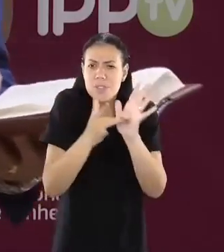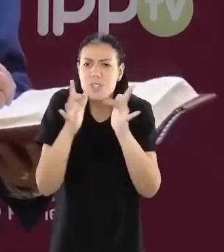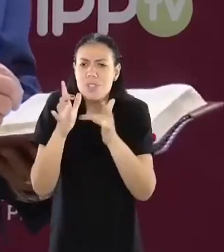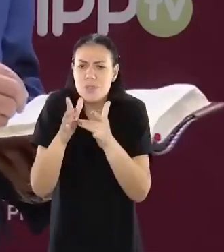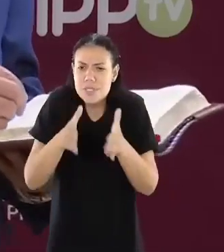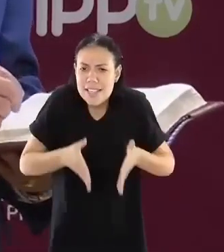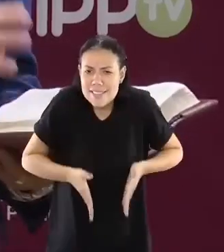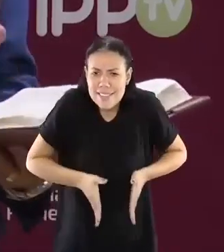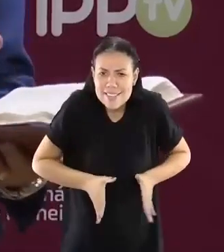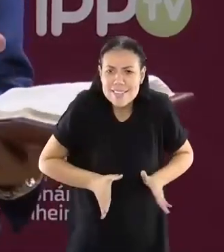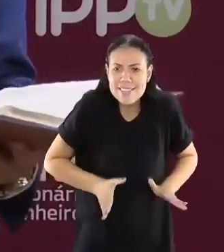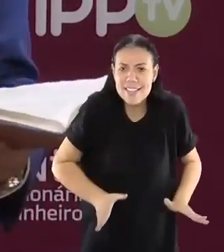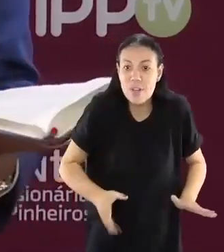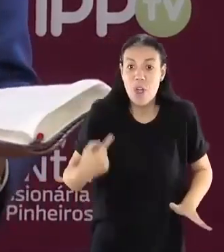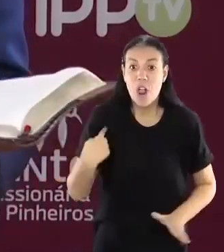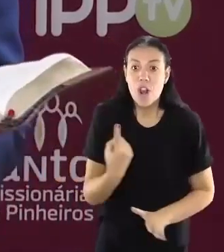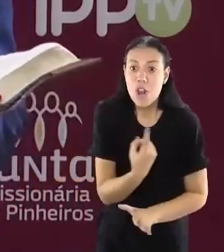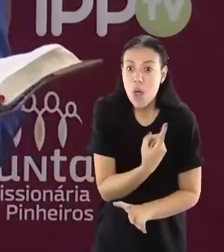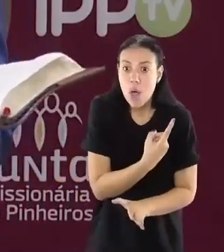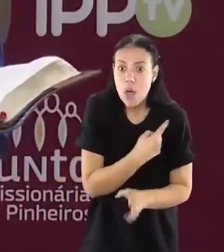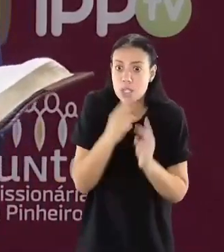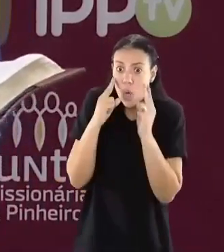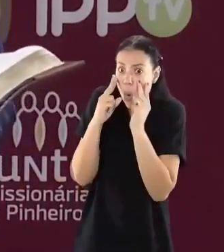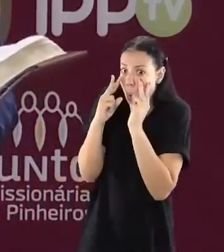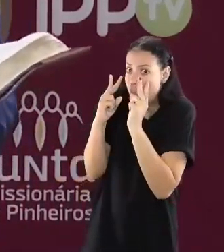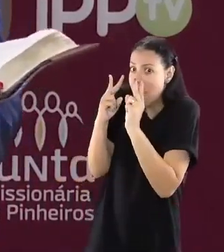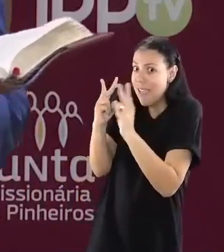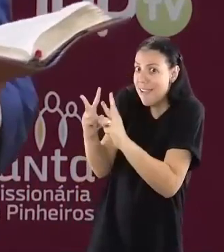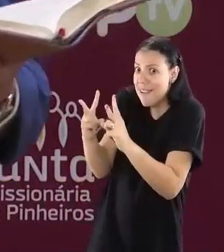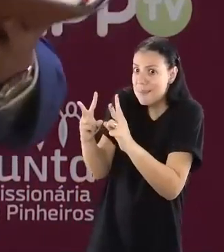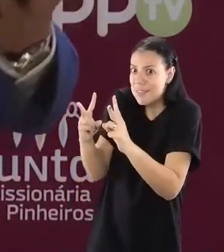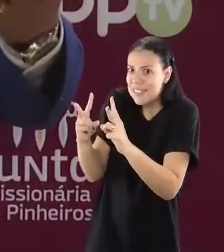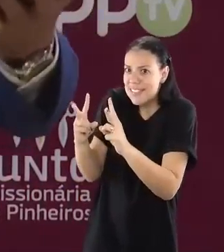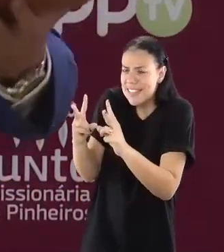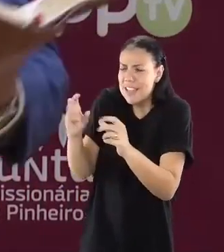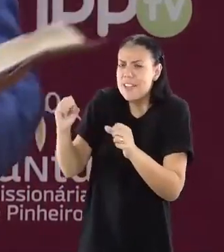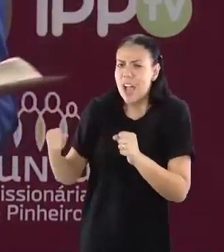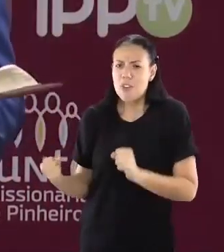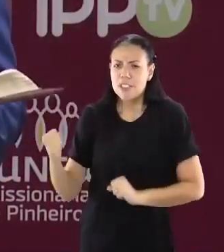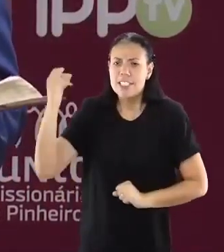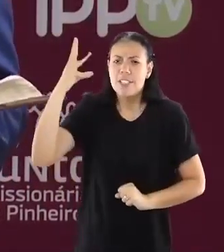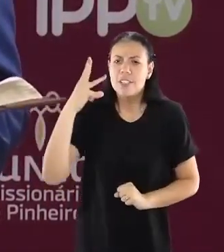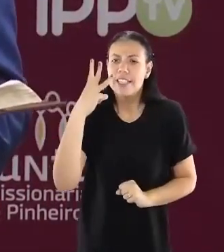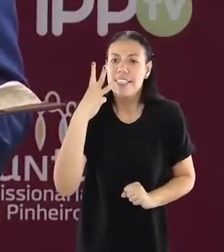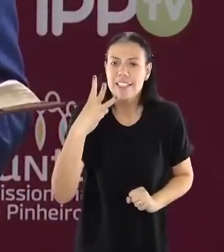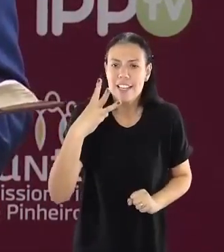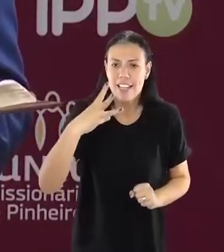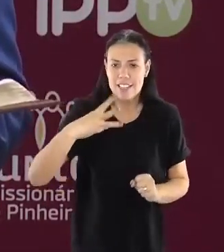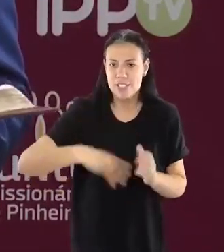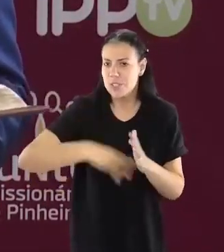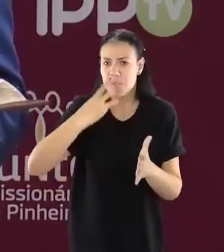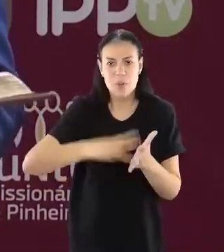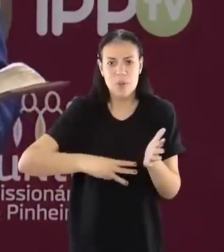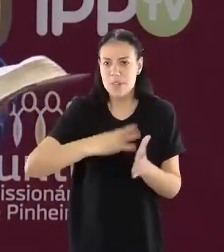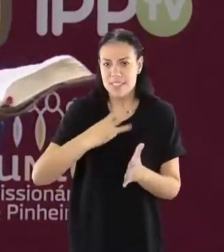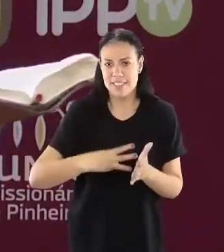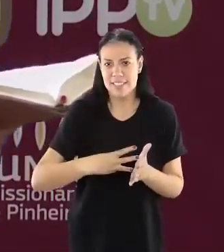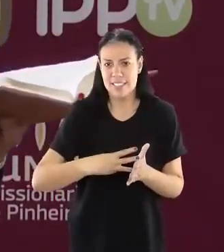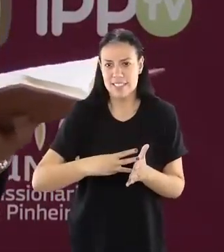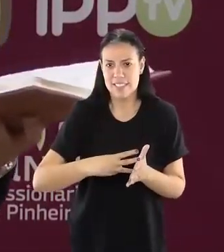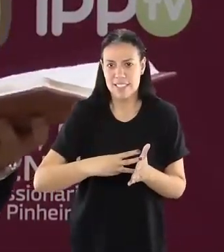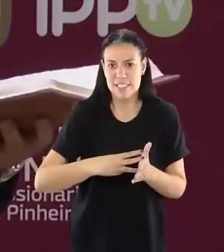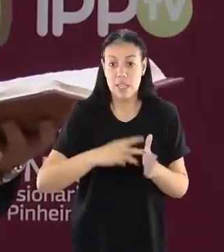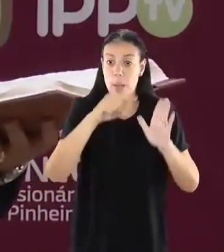2, nós tivemos três atitudes distintas com respeito a este grande acontecimento, planejado na